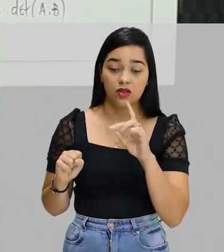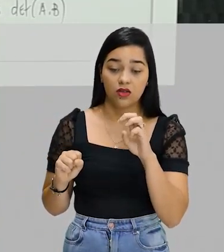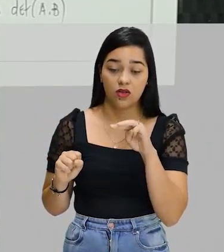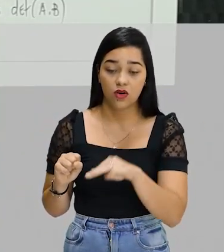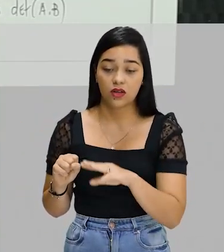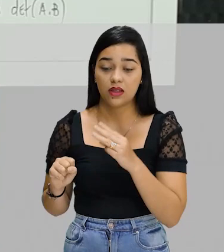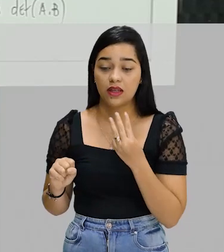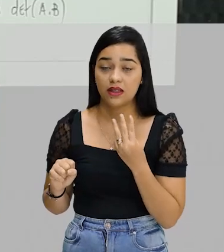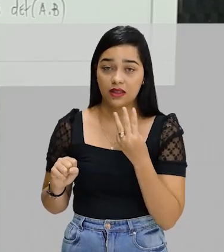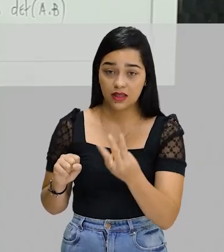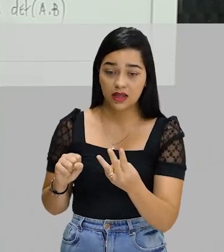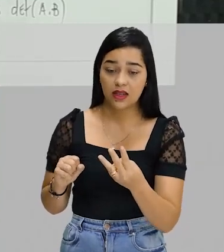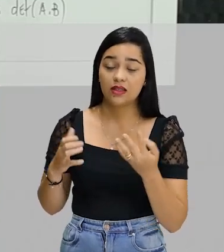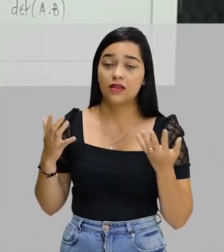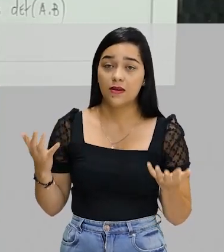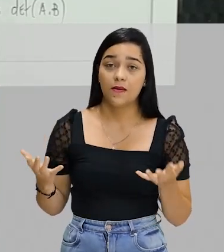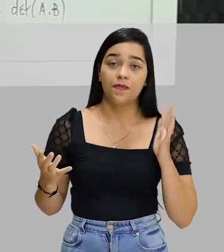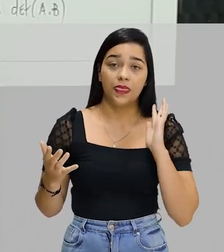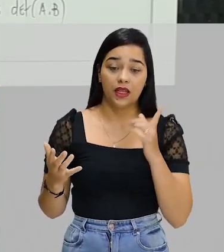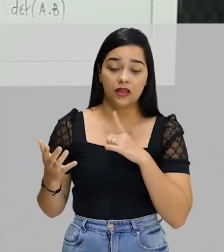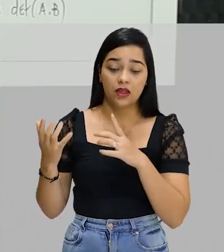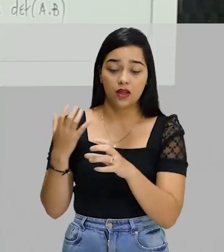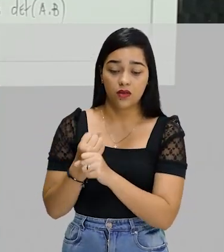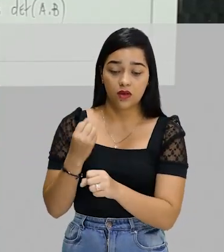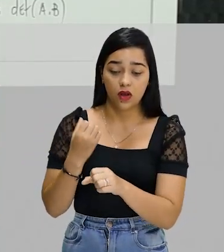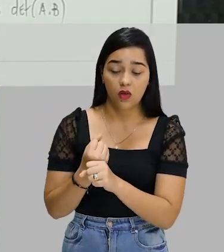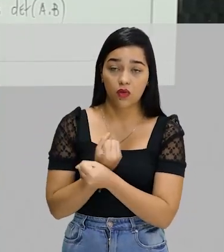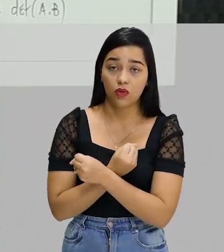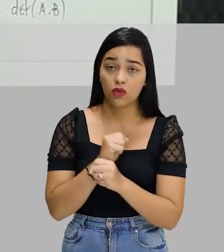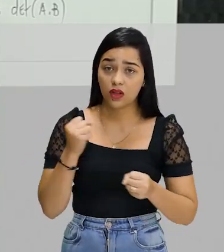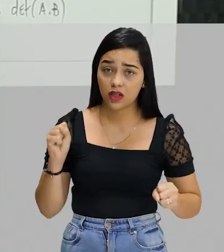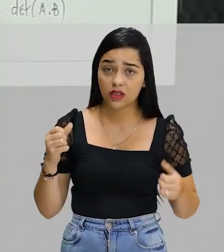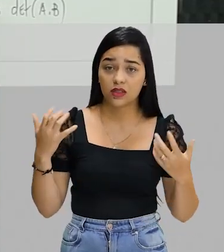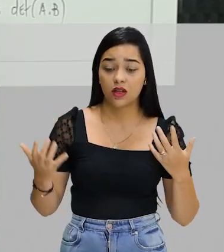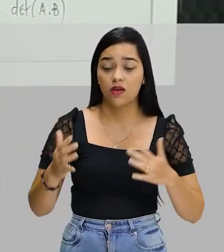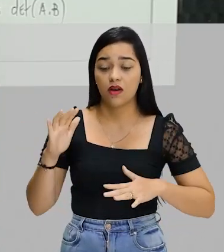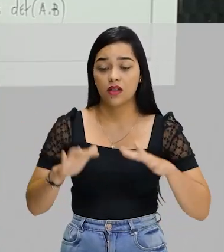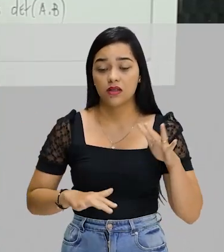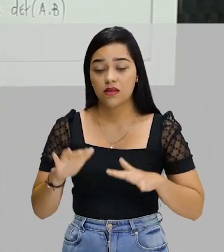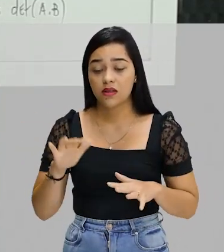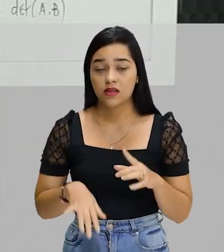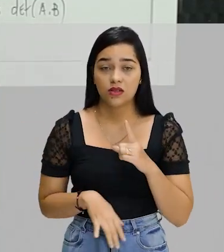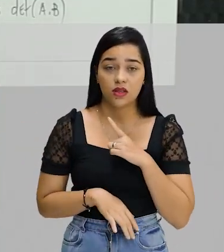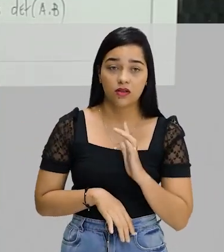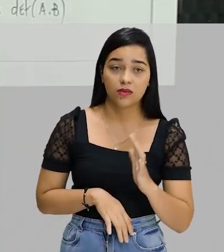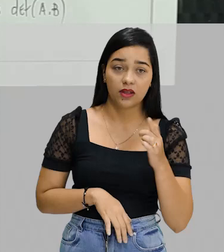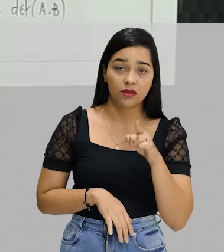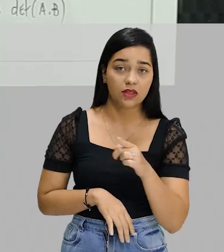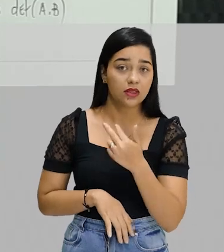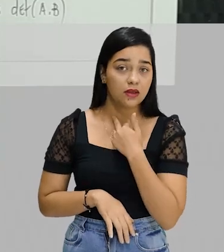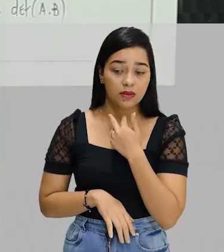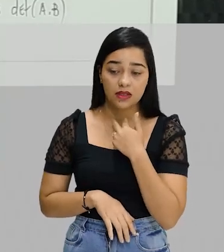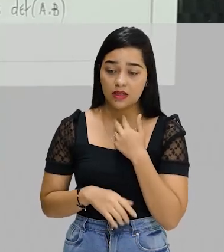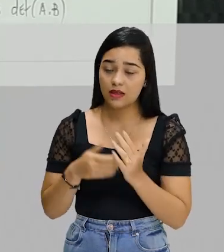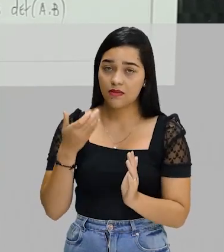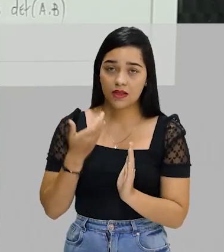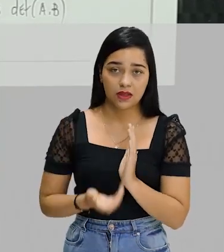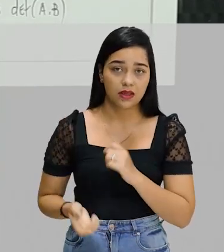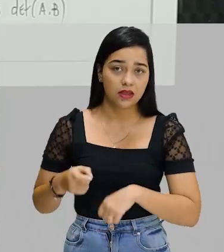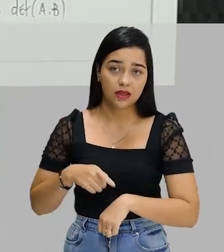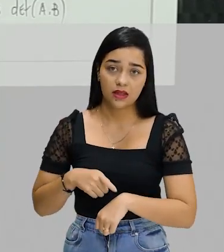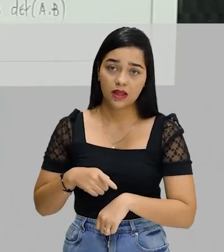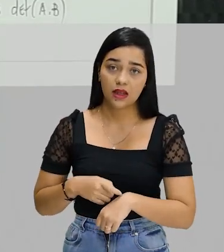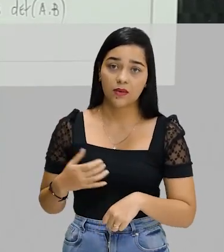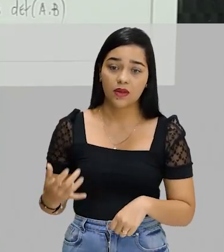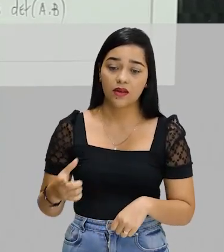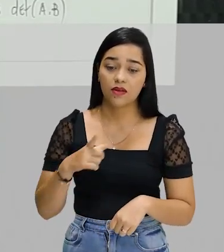para cima, então já forma um cálculo muito grande. Tá? Então, às vezes, tem situações que você não precisa perder tempo. Né? Por exemplo,